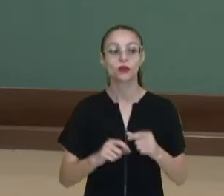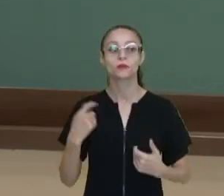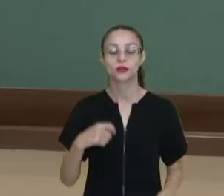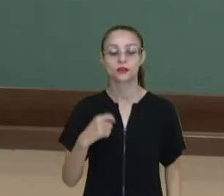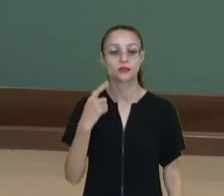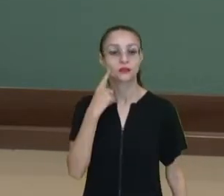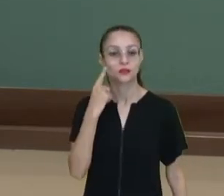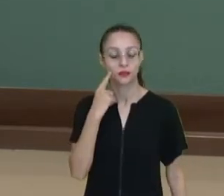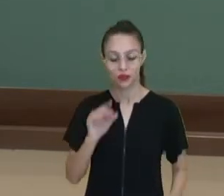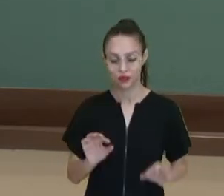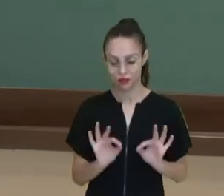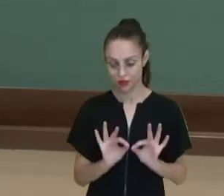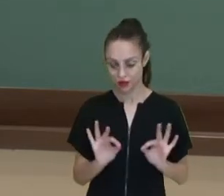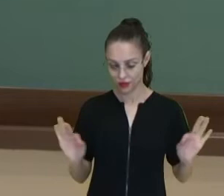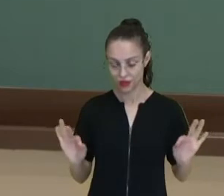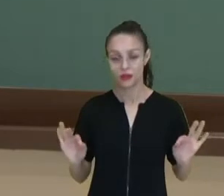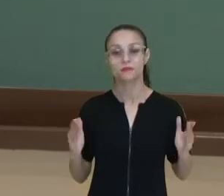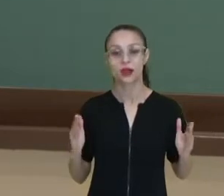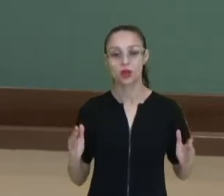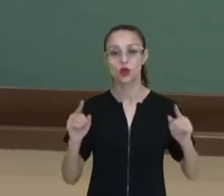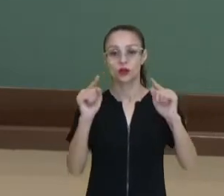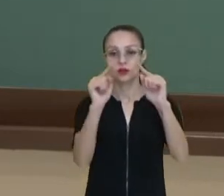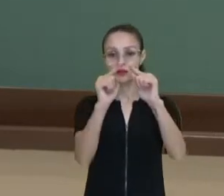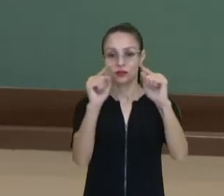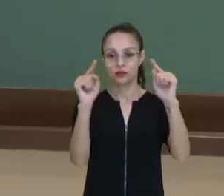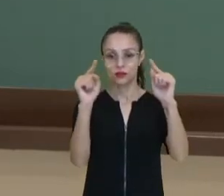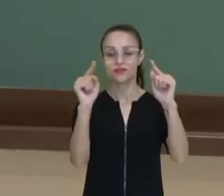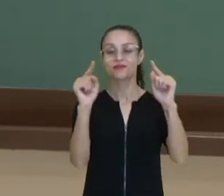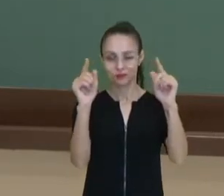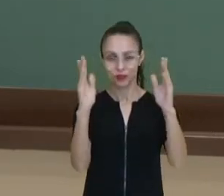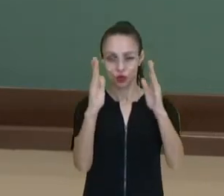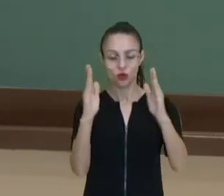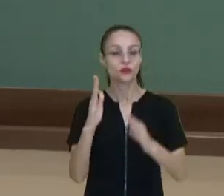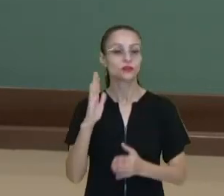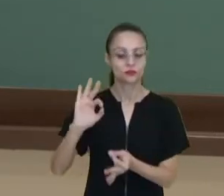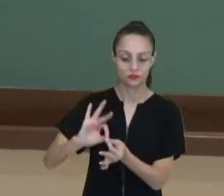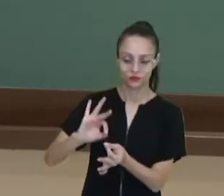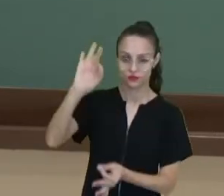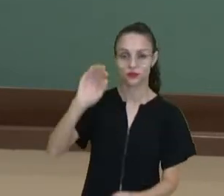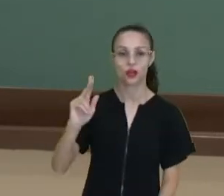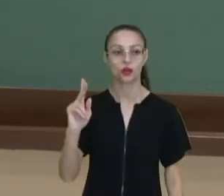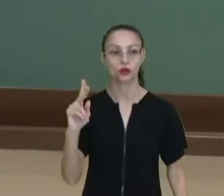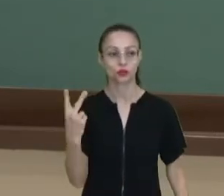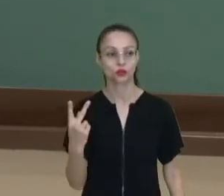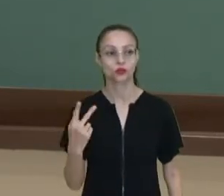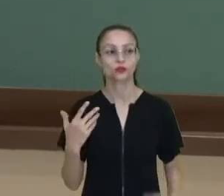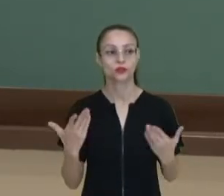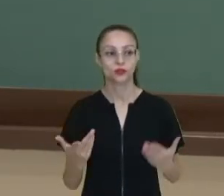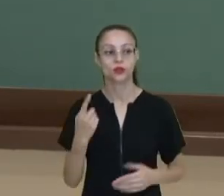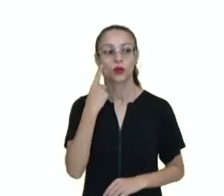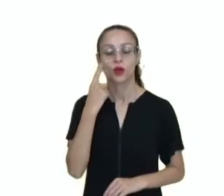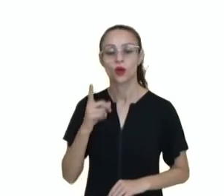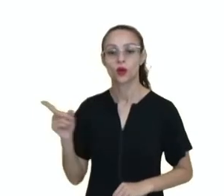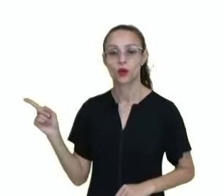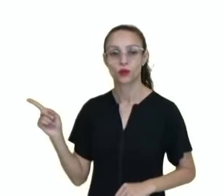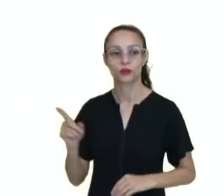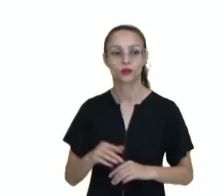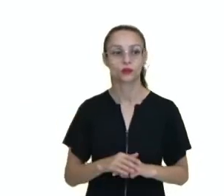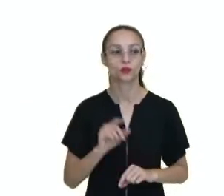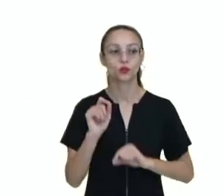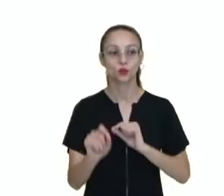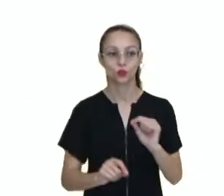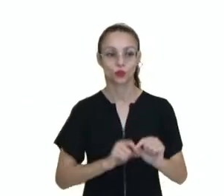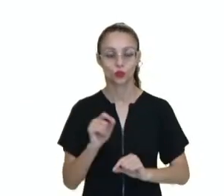determinar a base maior a base menor e o valor da altura então ou servem aqui